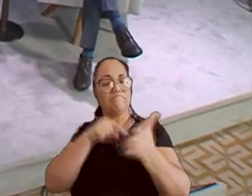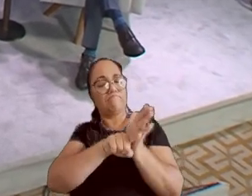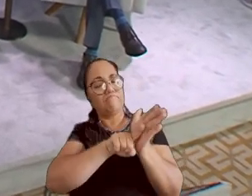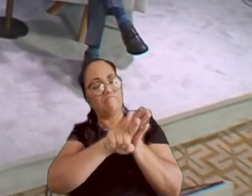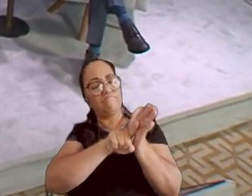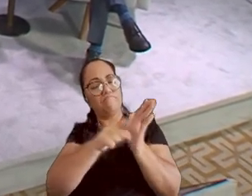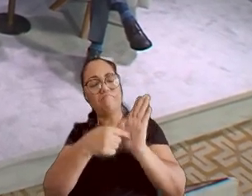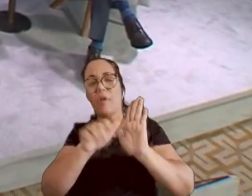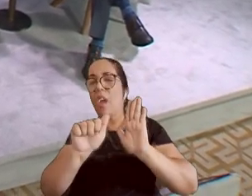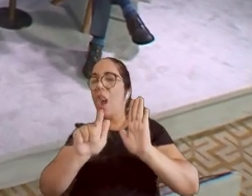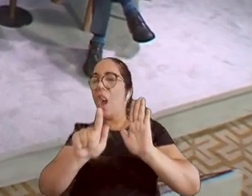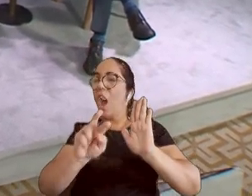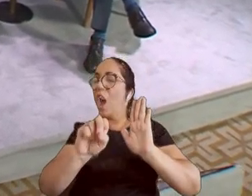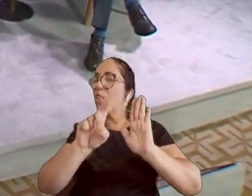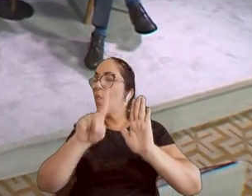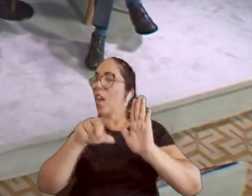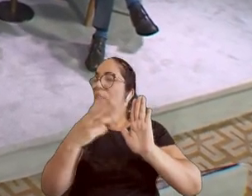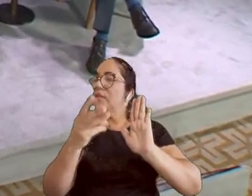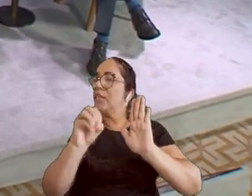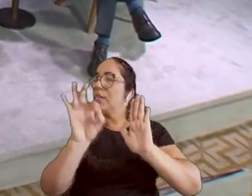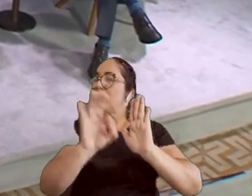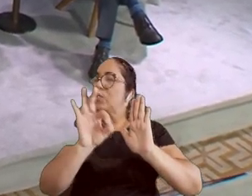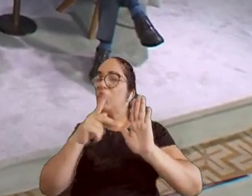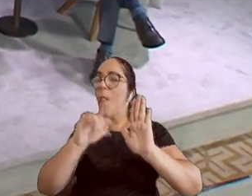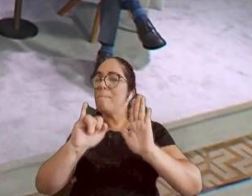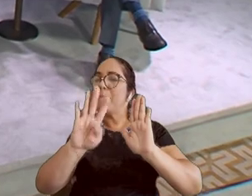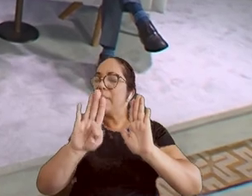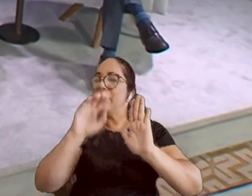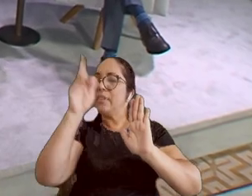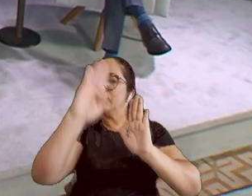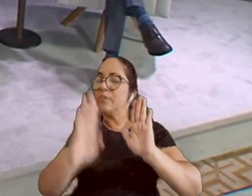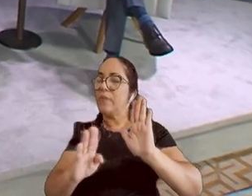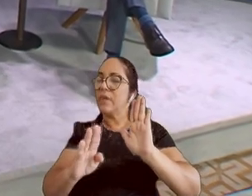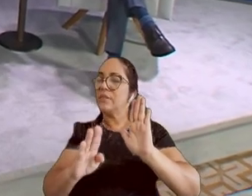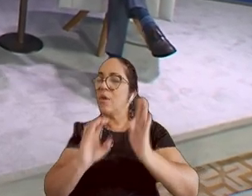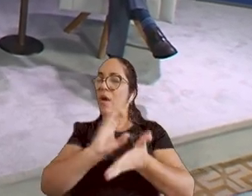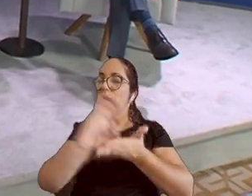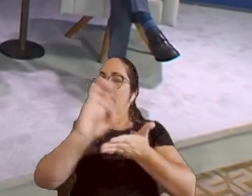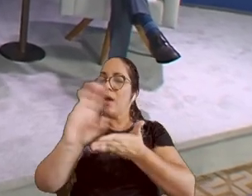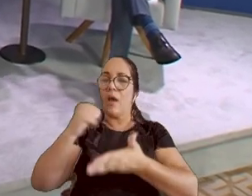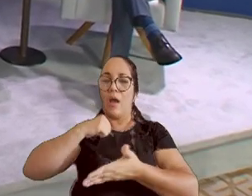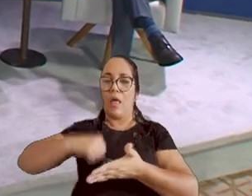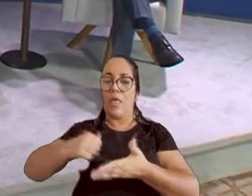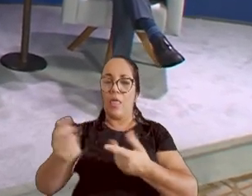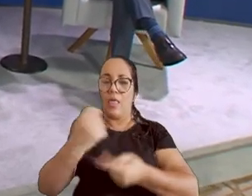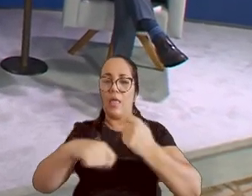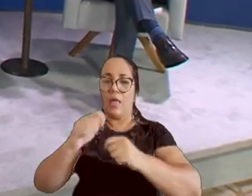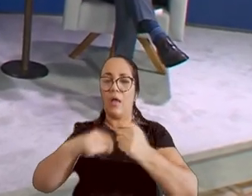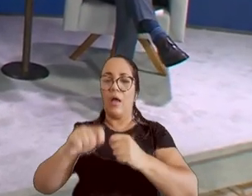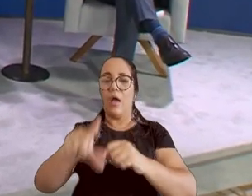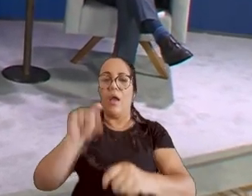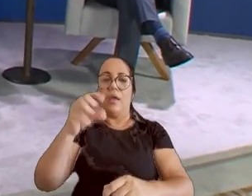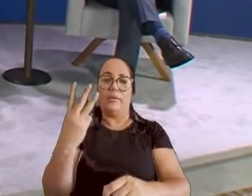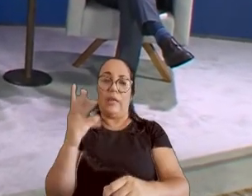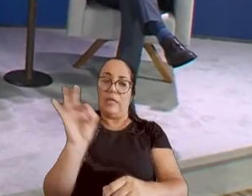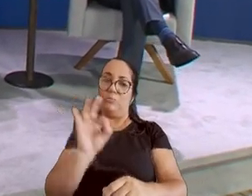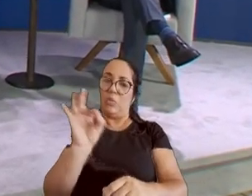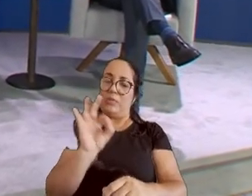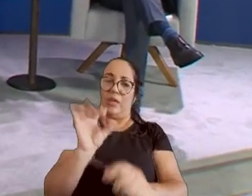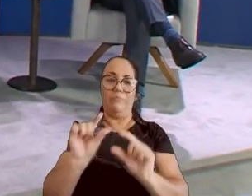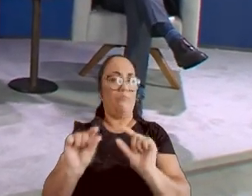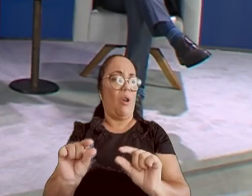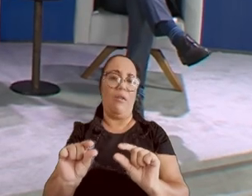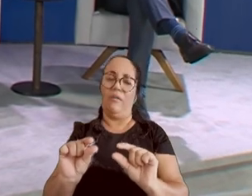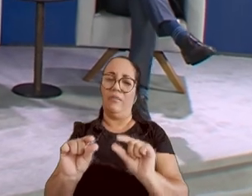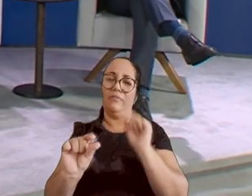30% do nosso PIB mas no mercado de capitais de bolsa se você tirar agroindústria não tem três por cento de capitais e para dívida